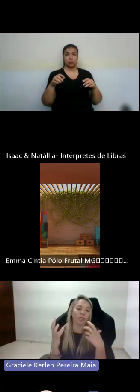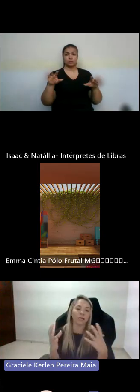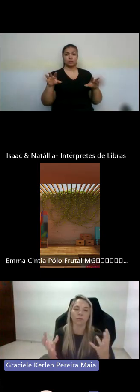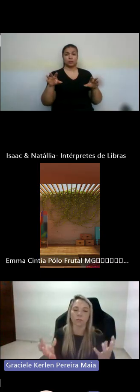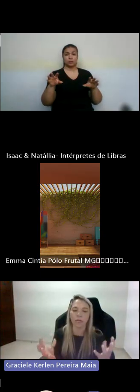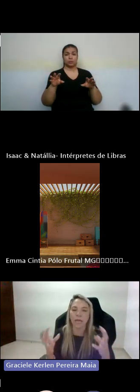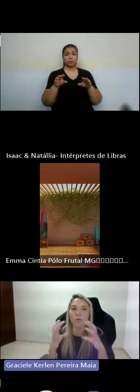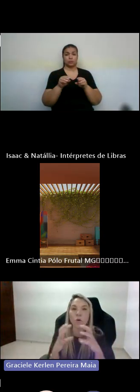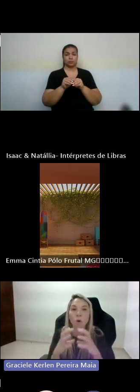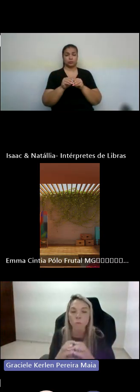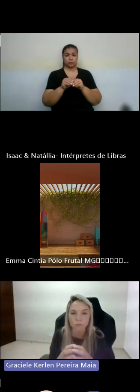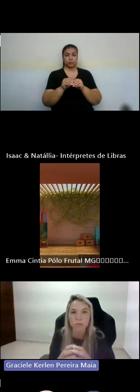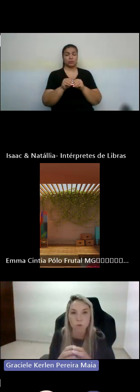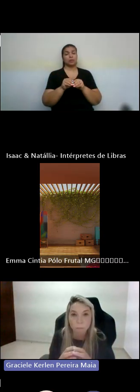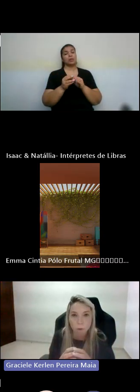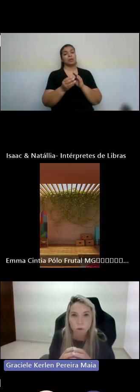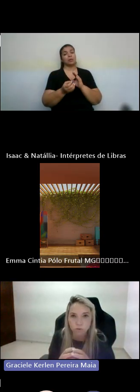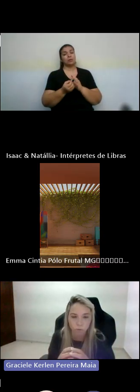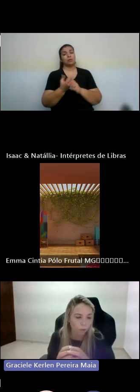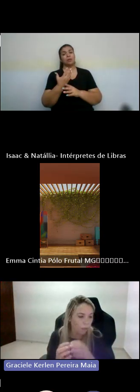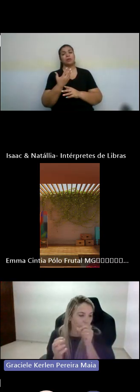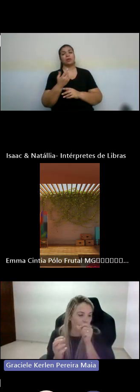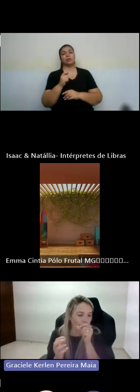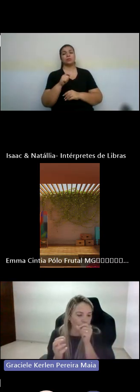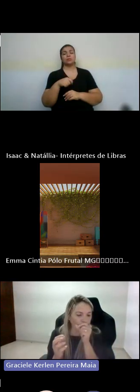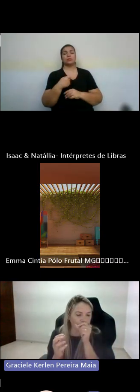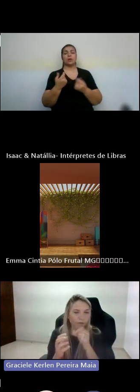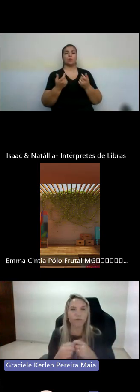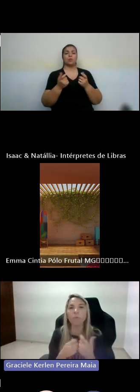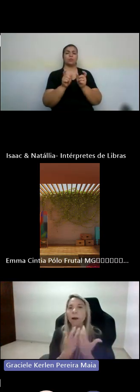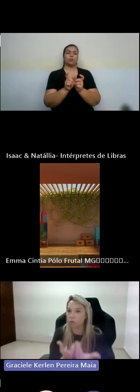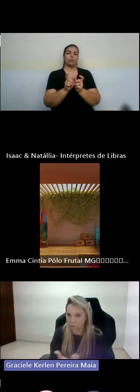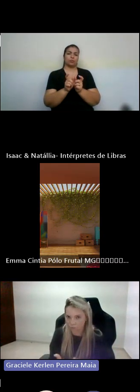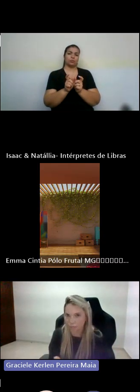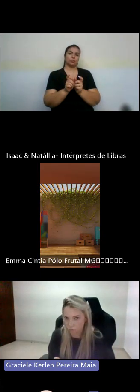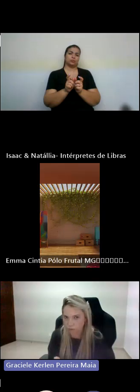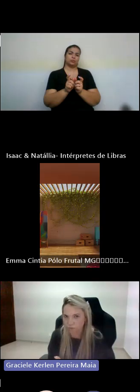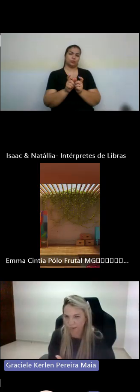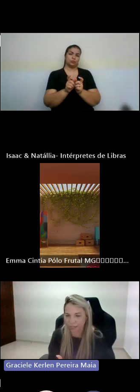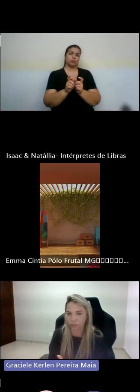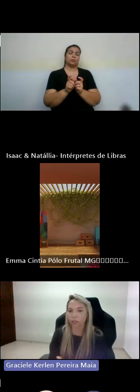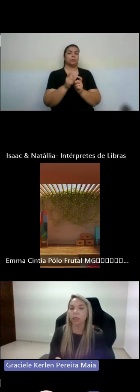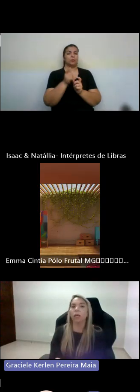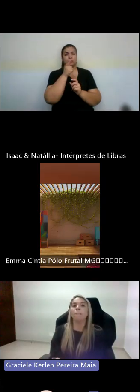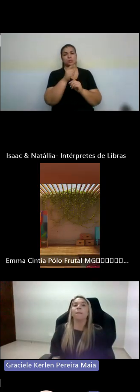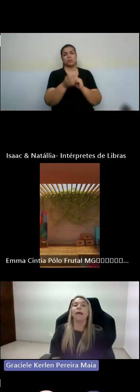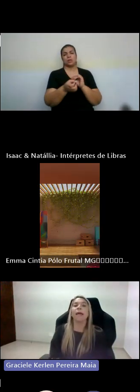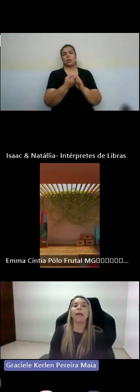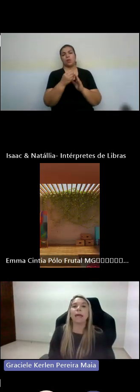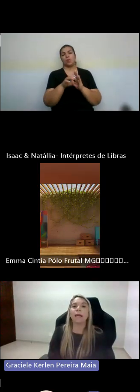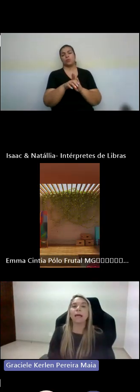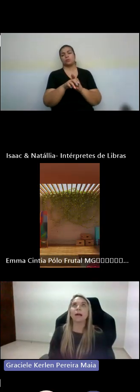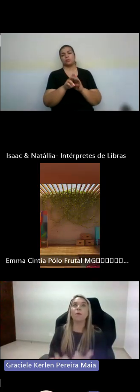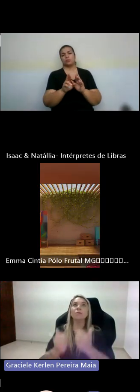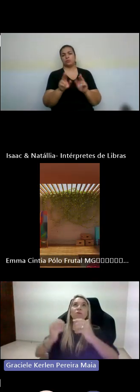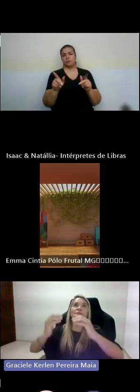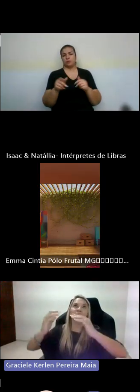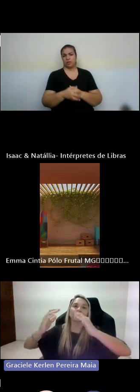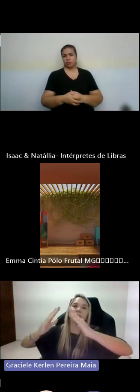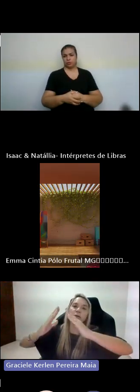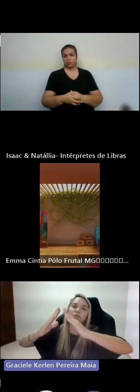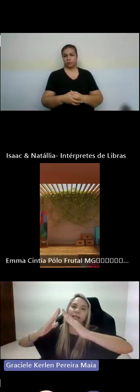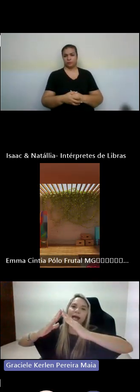verdade, aglutinei não. Criei um sinal composto para formar um conceito diferente. Quando